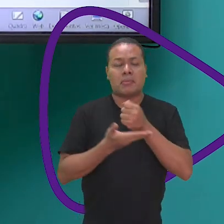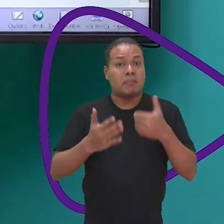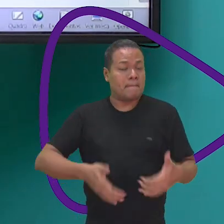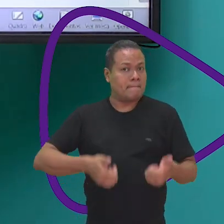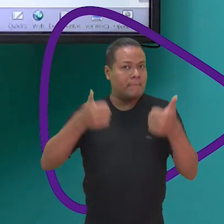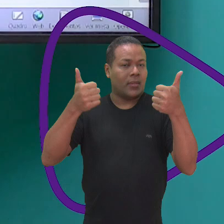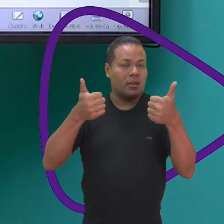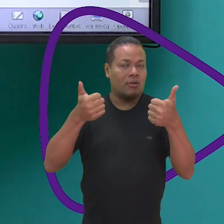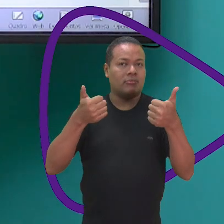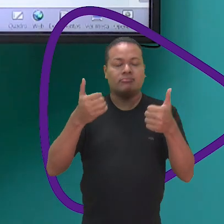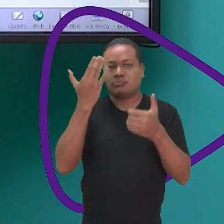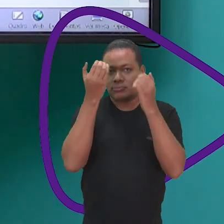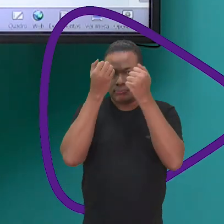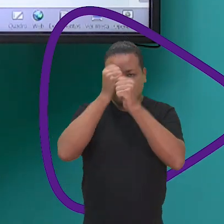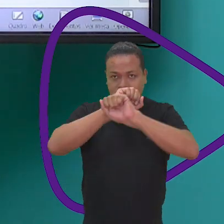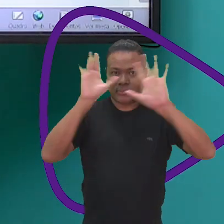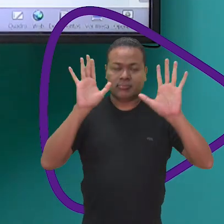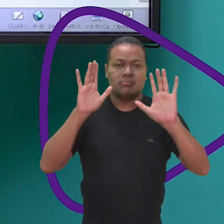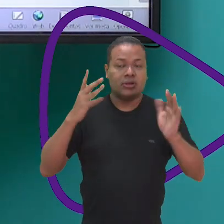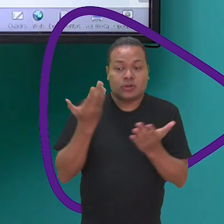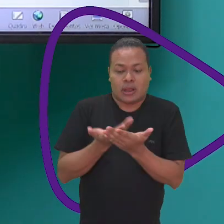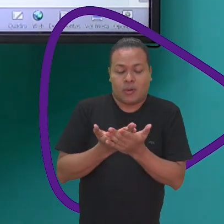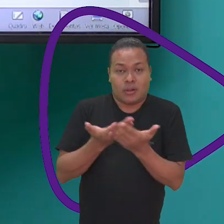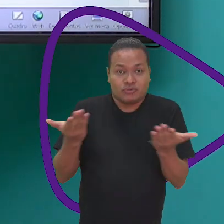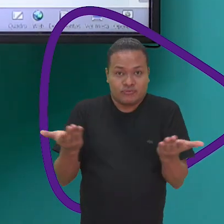para o entendimento da nossa aula de hoje, tá bom?